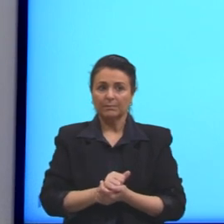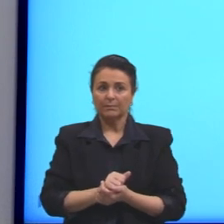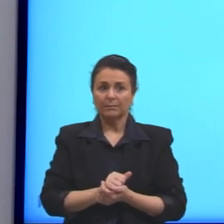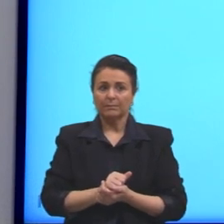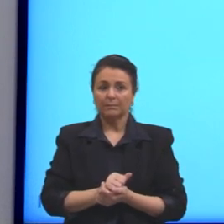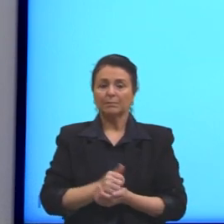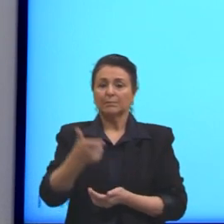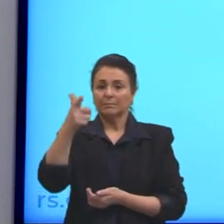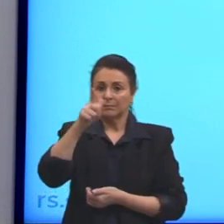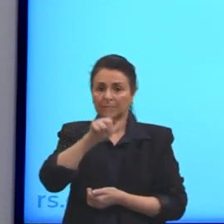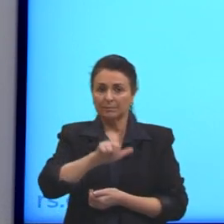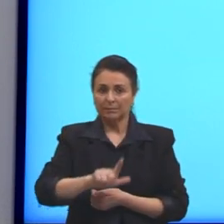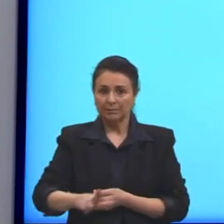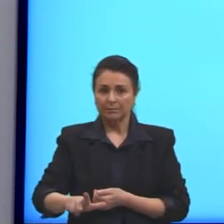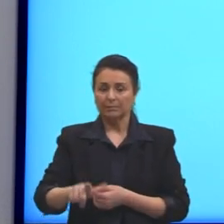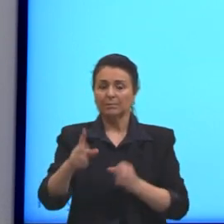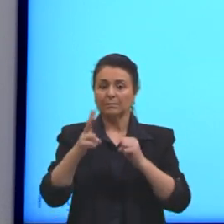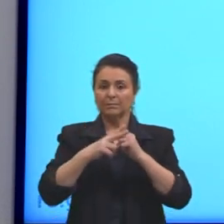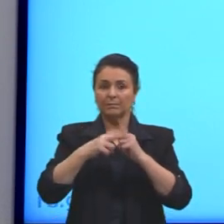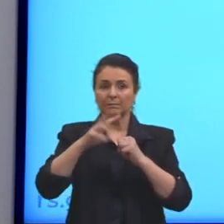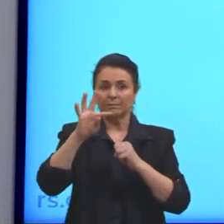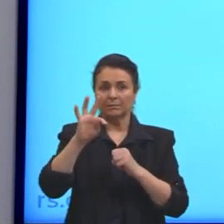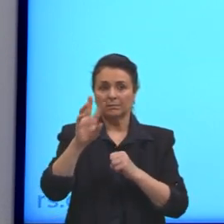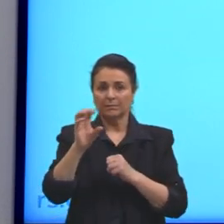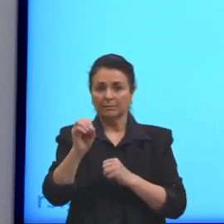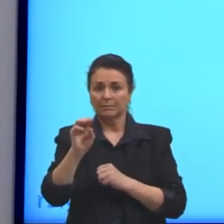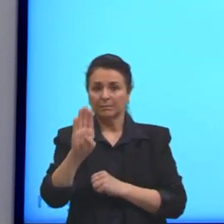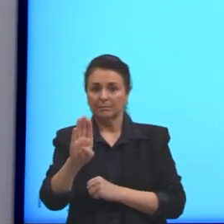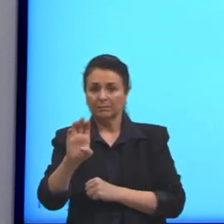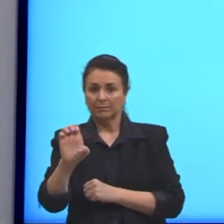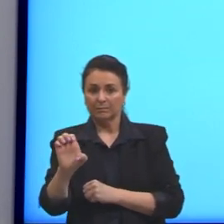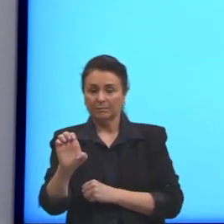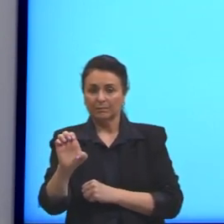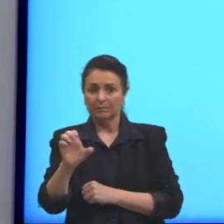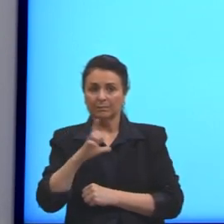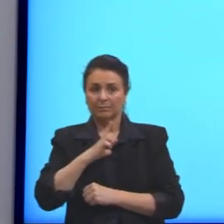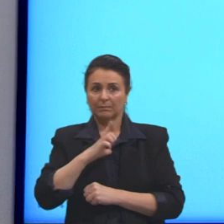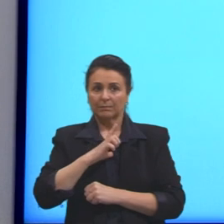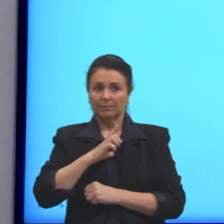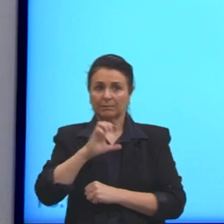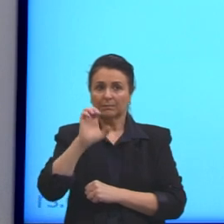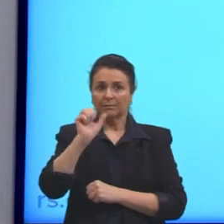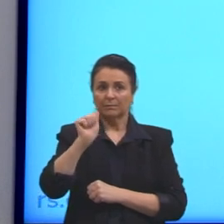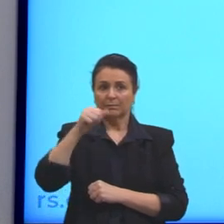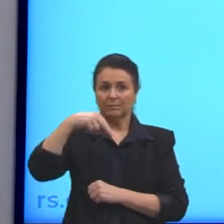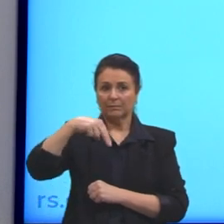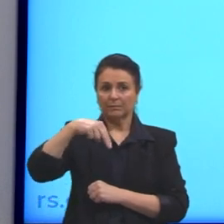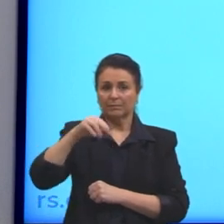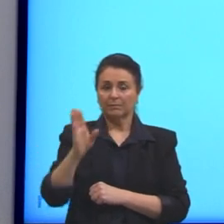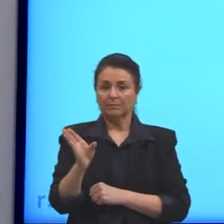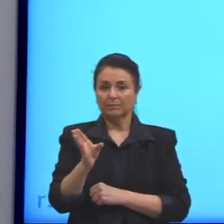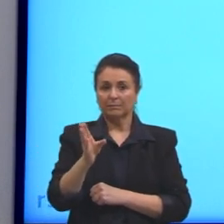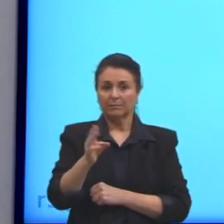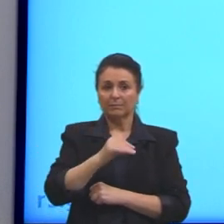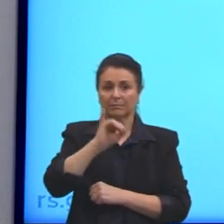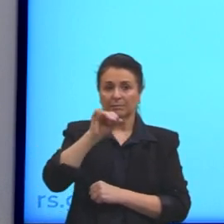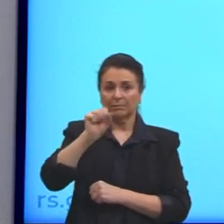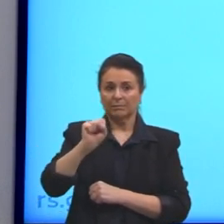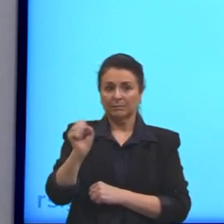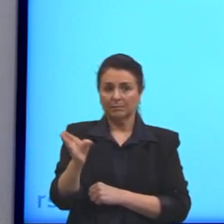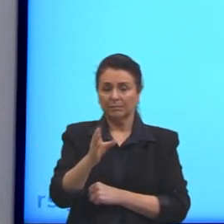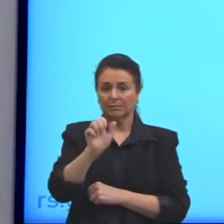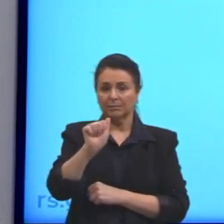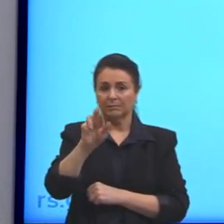voltamos a ter o verbo to be a e o verbo to be é o que well Wishes you are